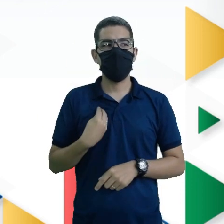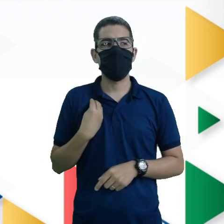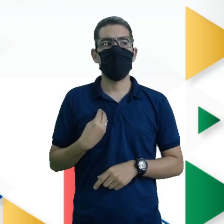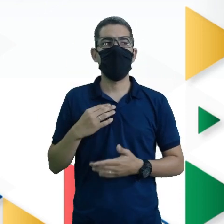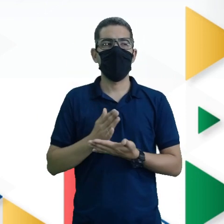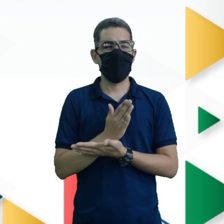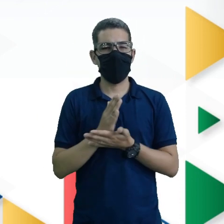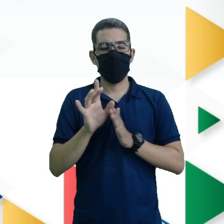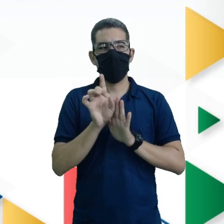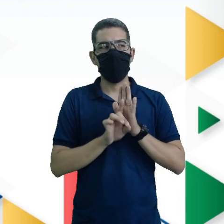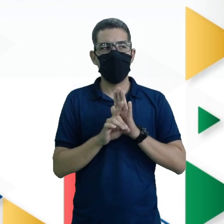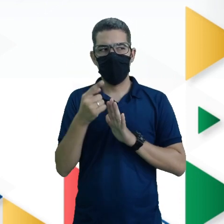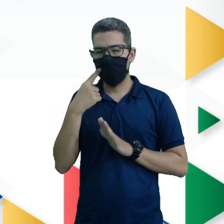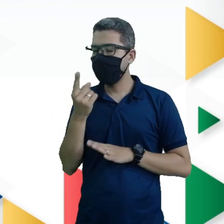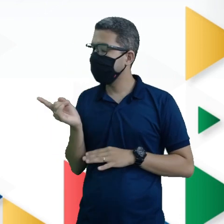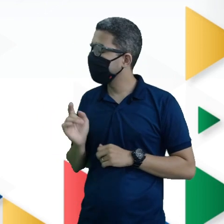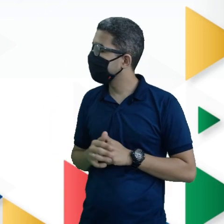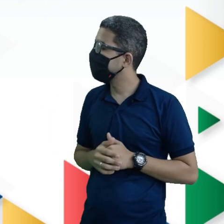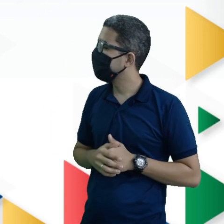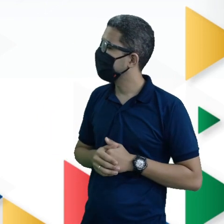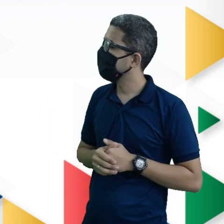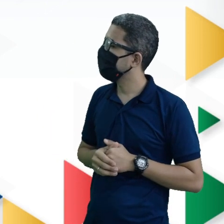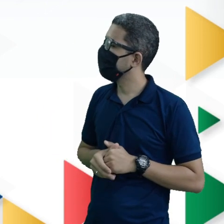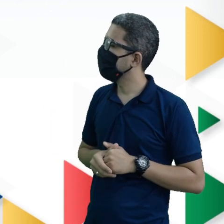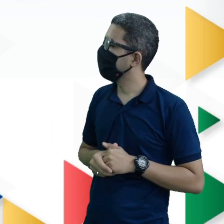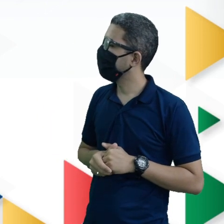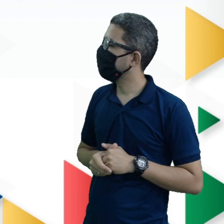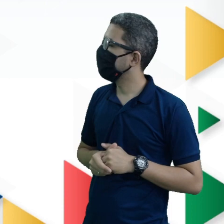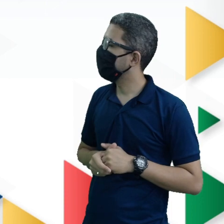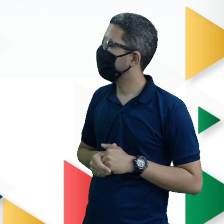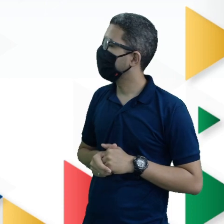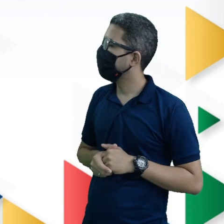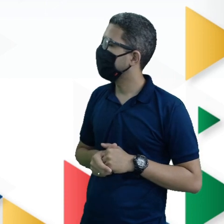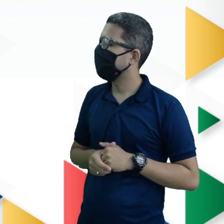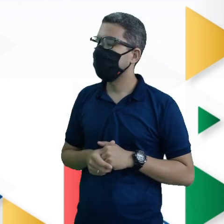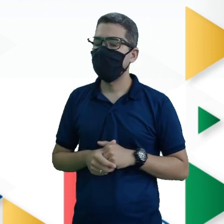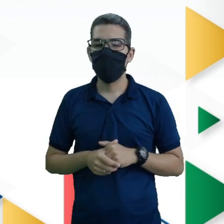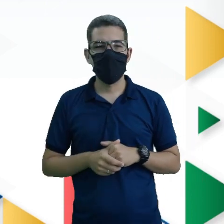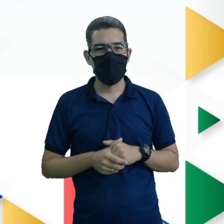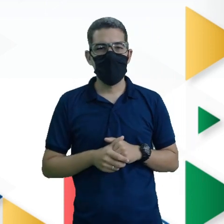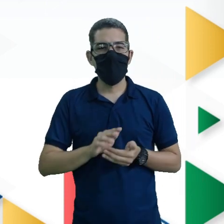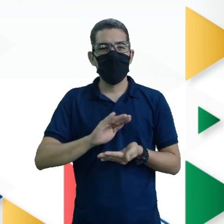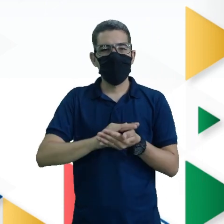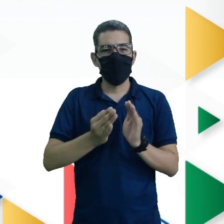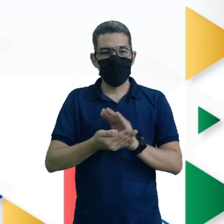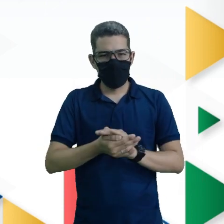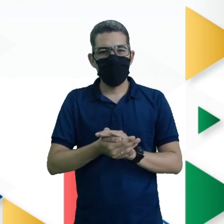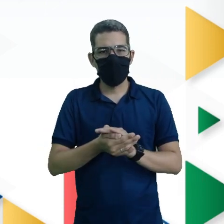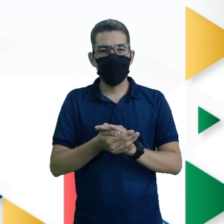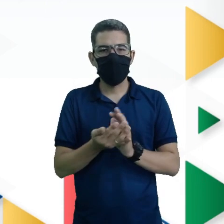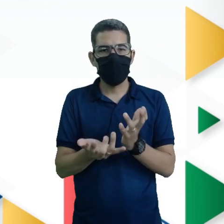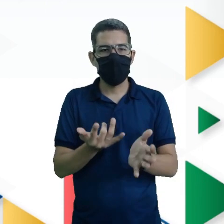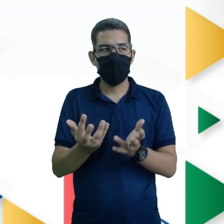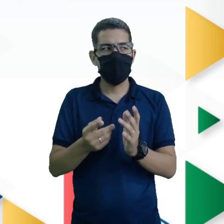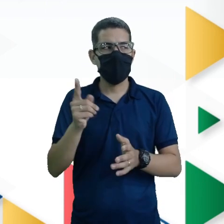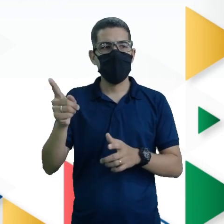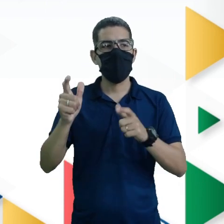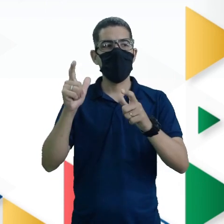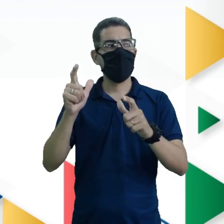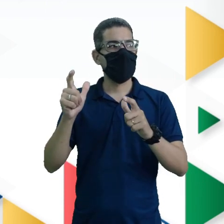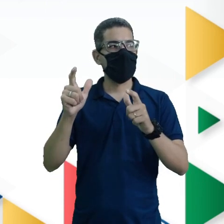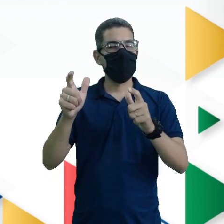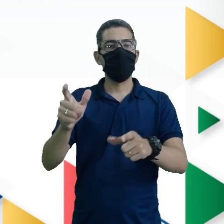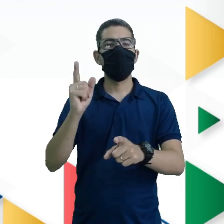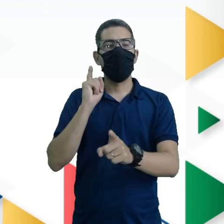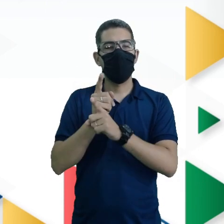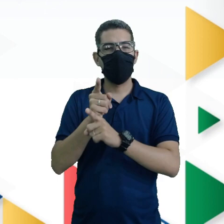alguns documentos. Tá aí a imagem de uma tábua de argila cozida, né, encontrado lá na Mesopotâmia, ou naqueles